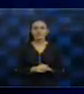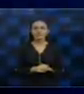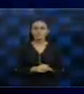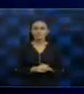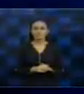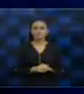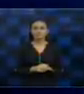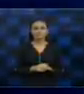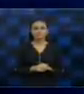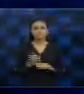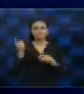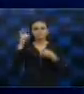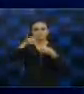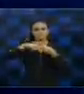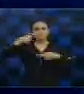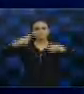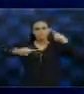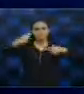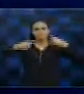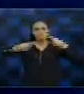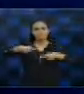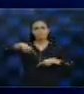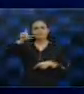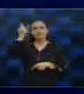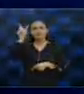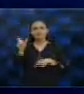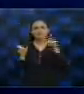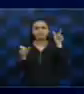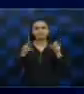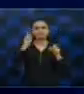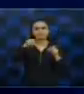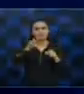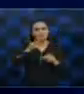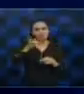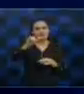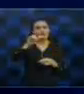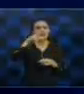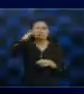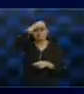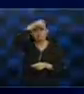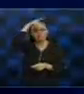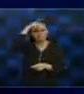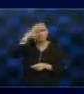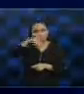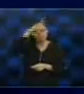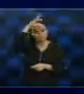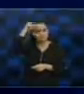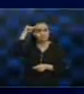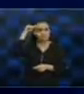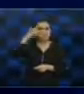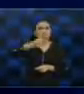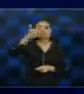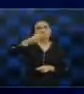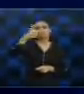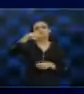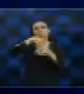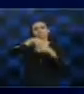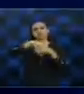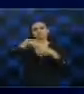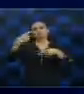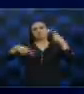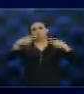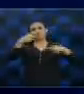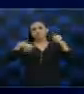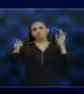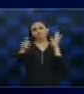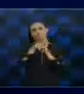E estamos de volta com o debate entre os candidatos que disputam a Prefeitura de Manaus no segundo turno das eleições, ao vivo